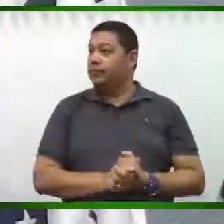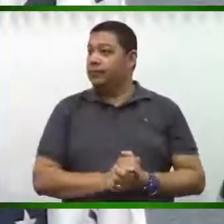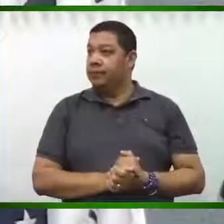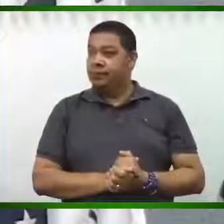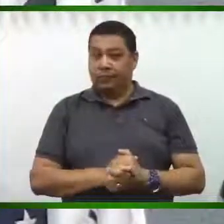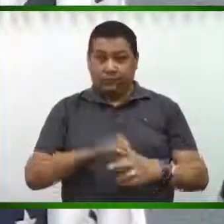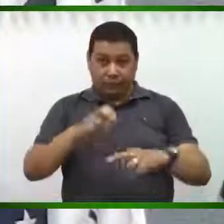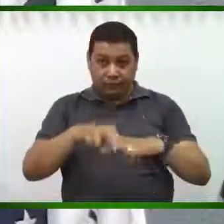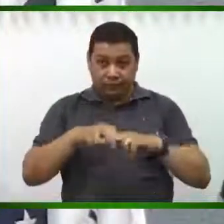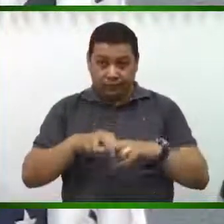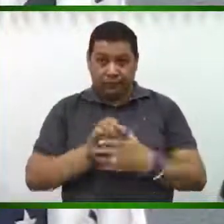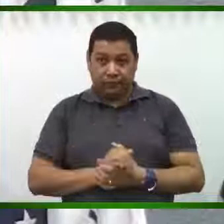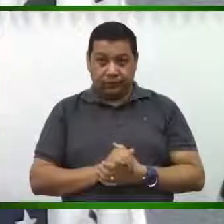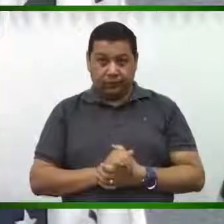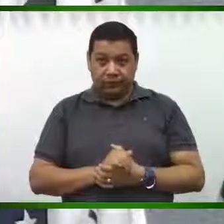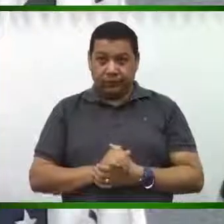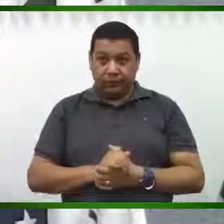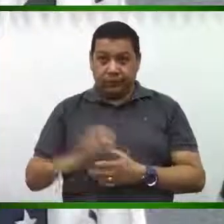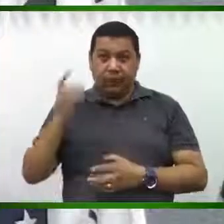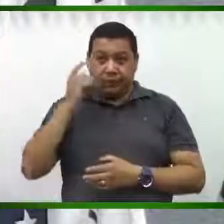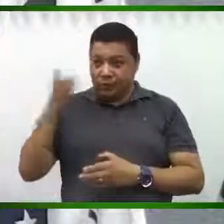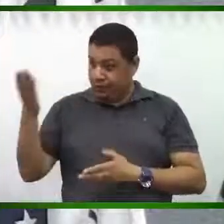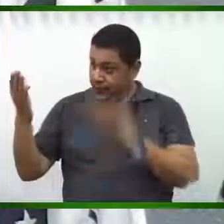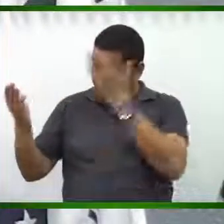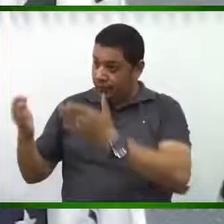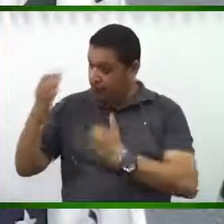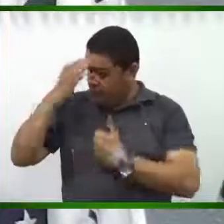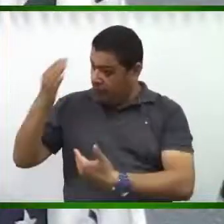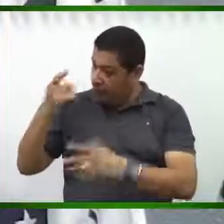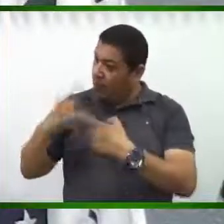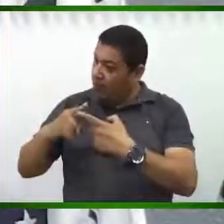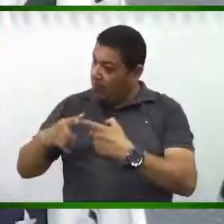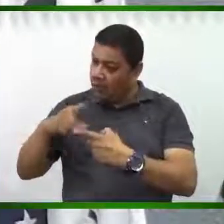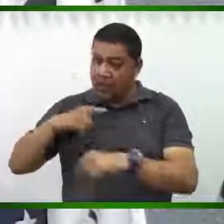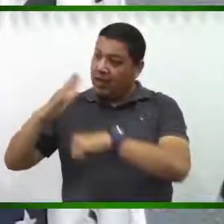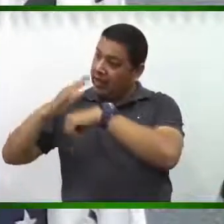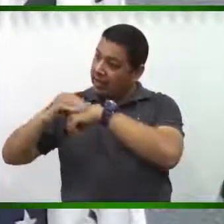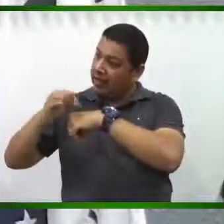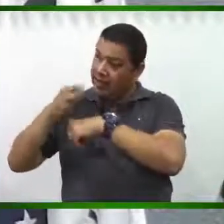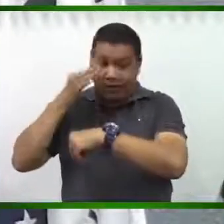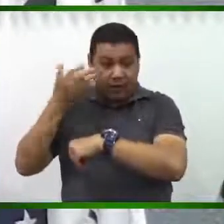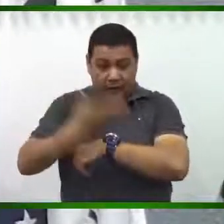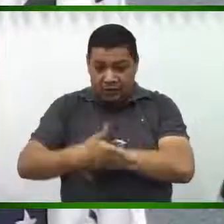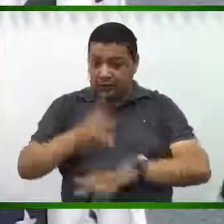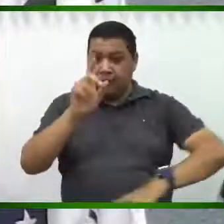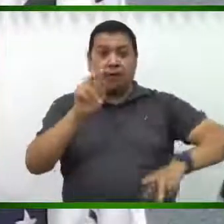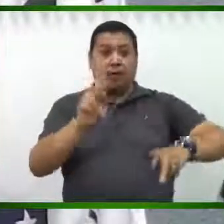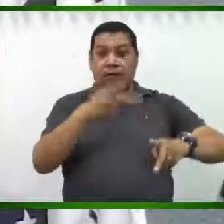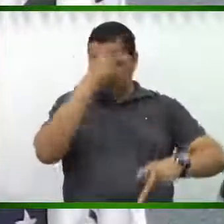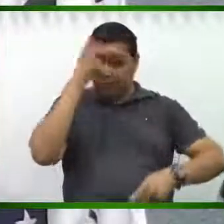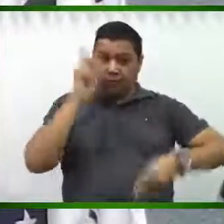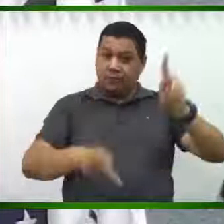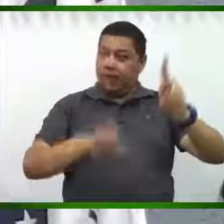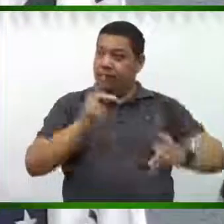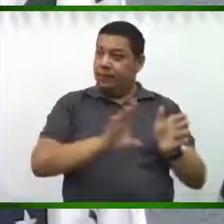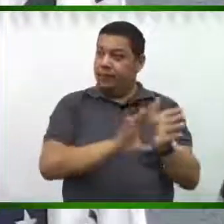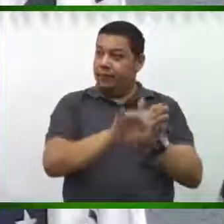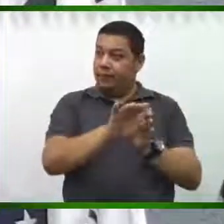Então, deputado, eu agradeço o senhor ter olhado para o povo de Cacoal. E eu sempre